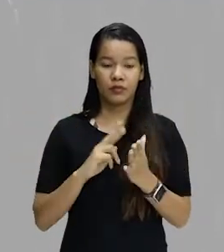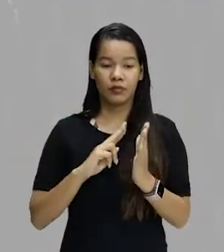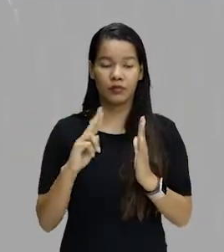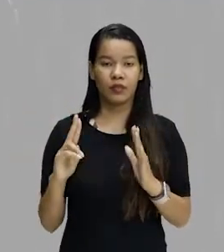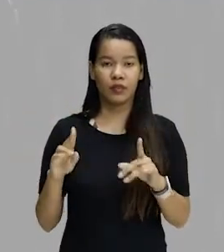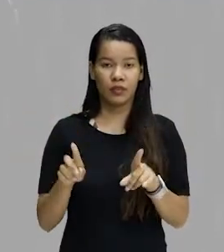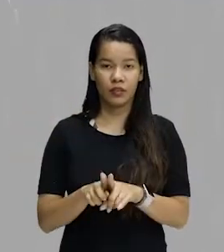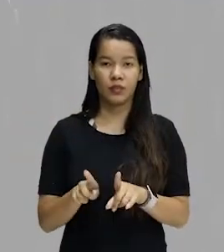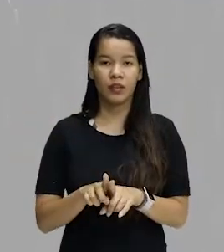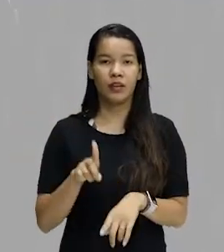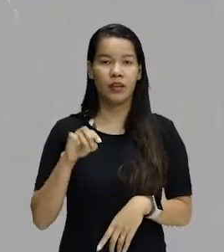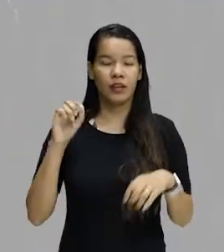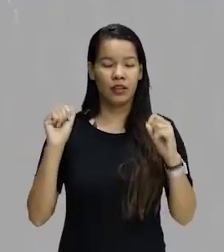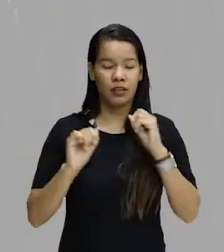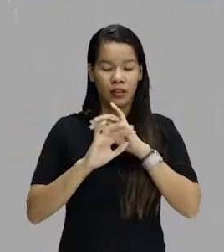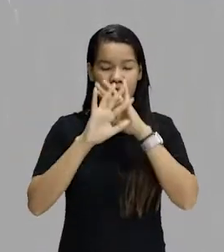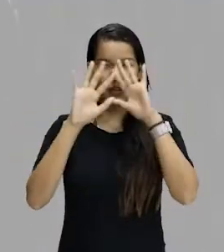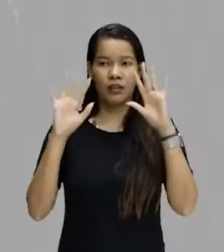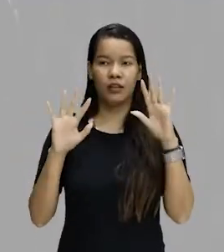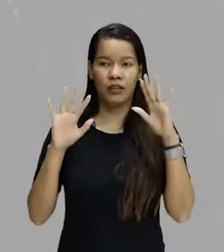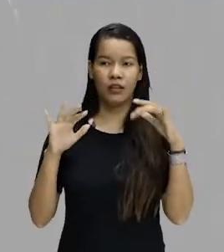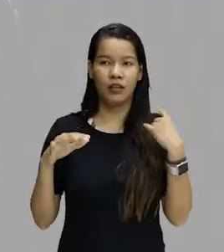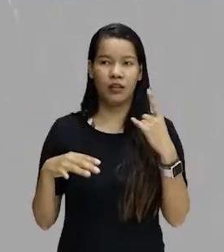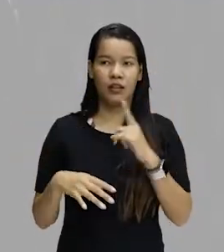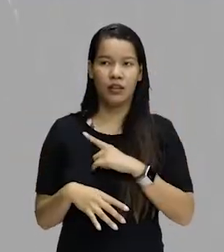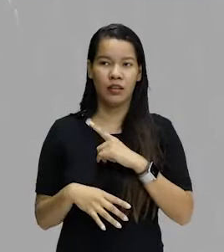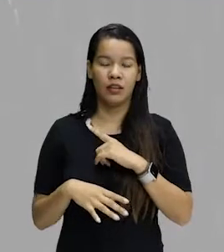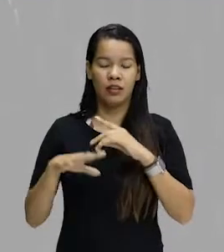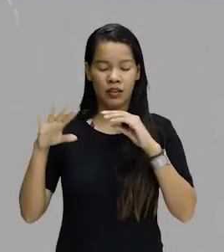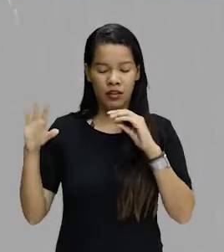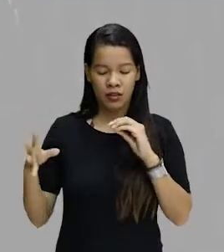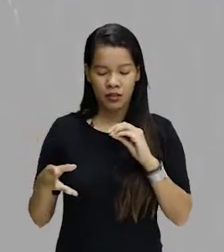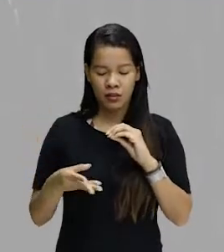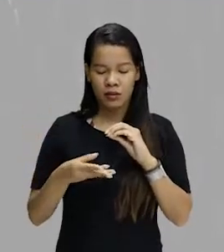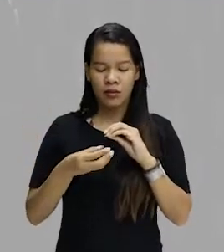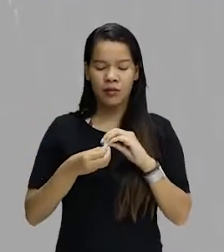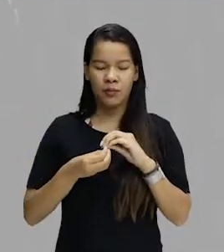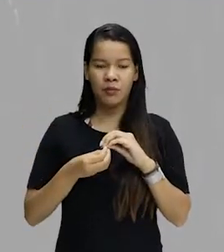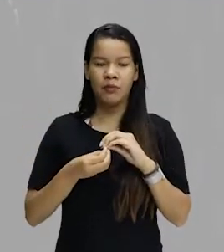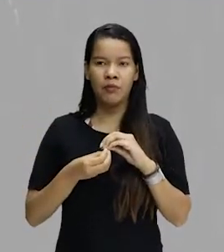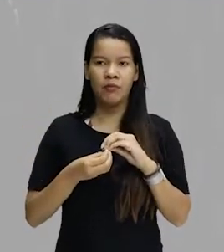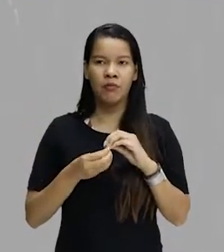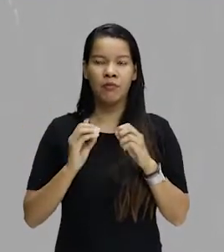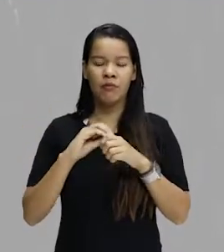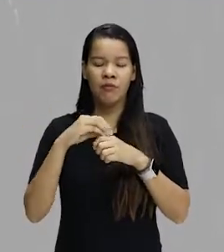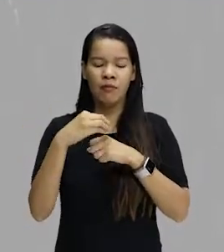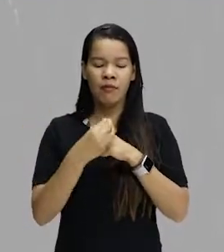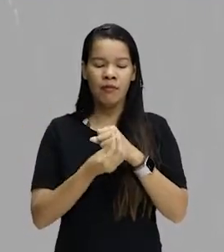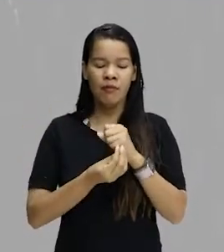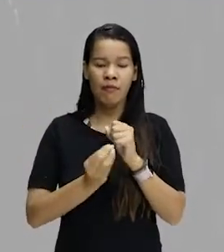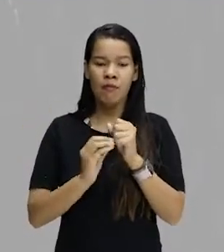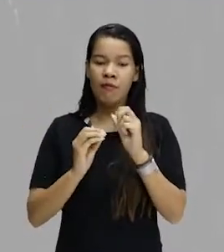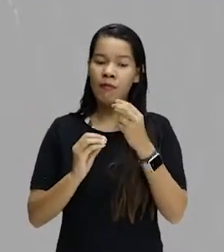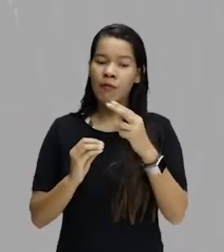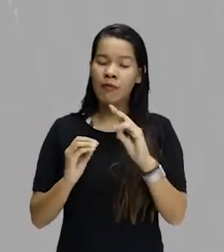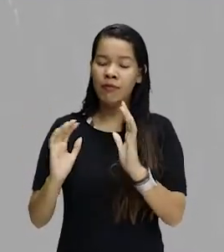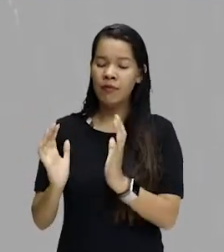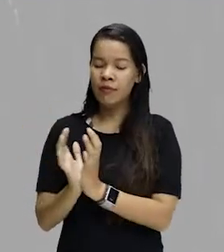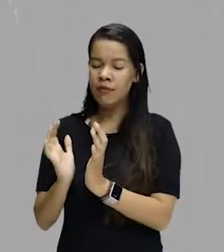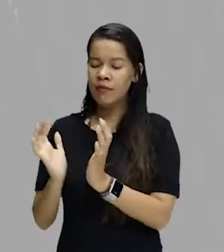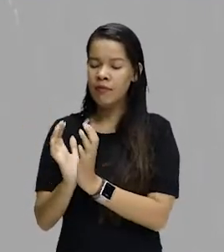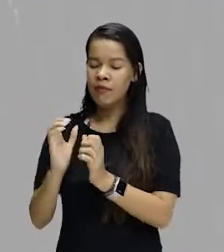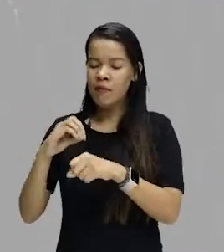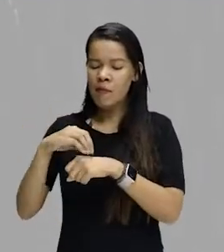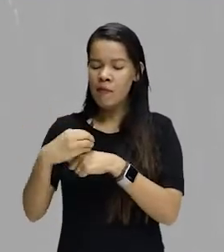bem esclarecedor. Nós vamos acrescentar átomos ou grupos de átomos a